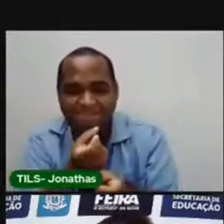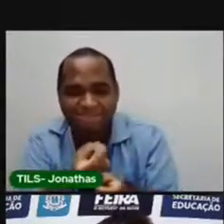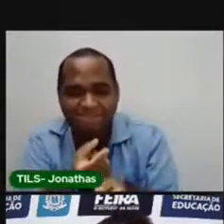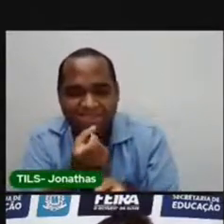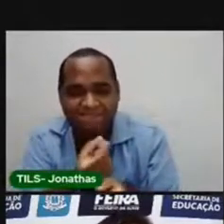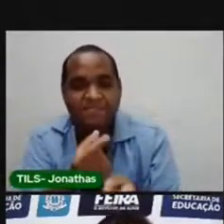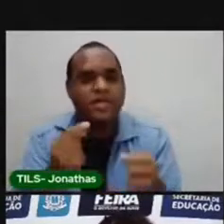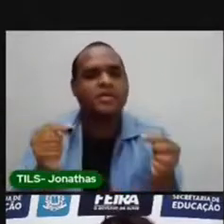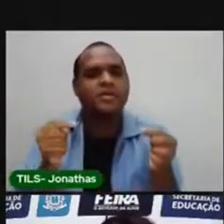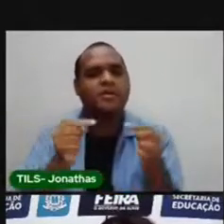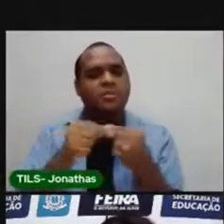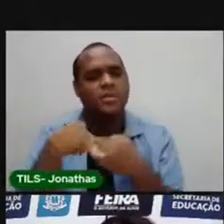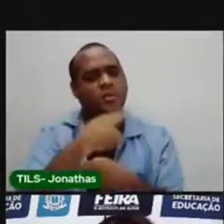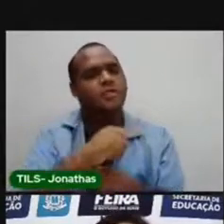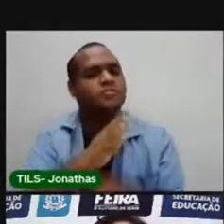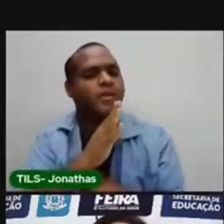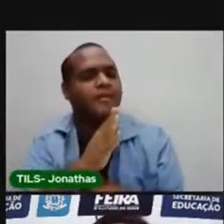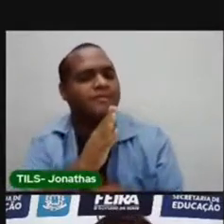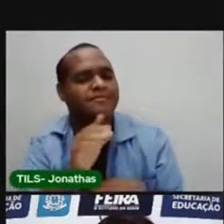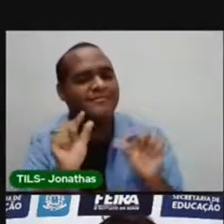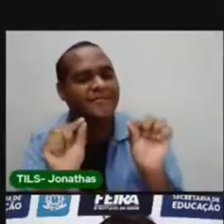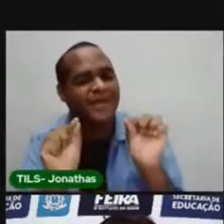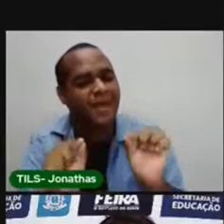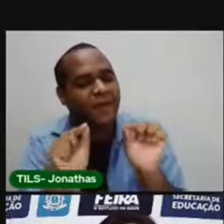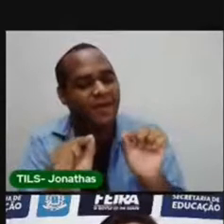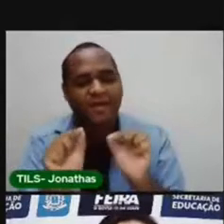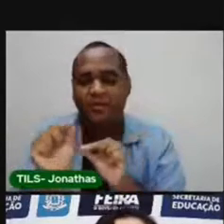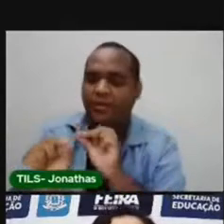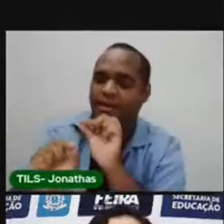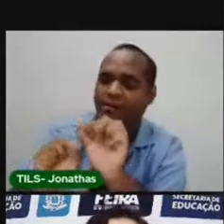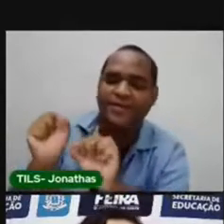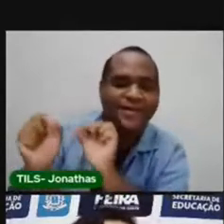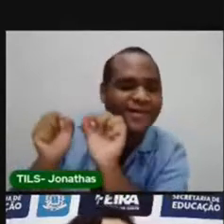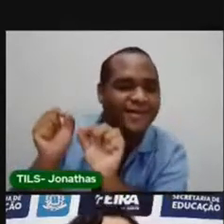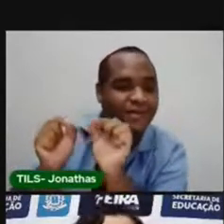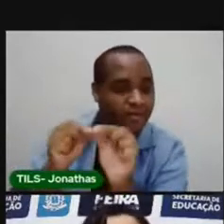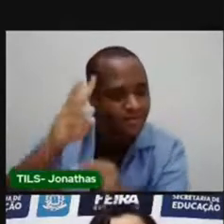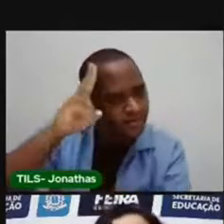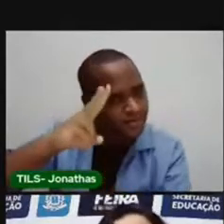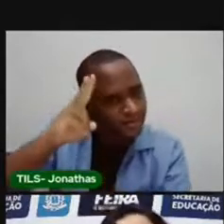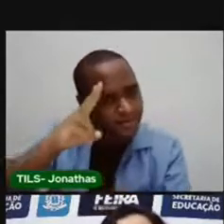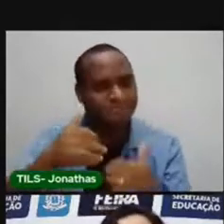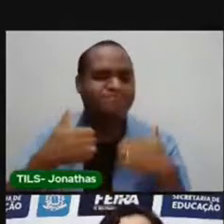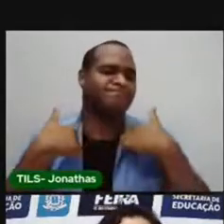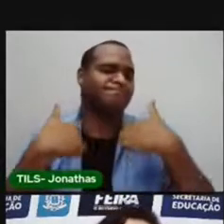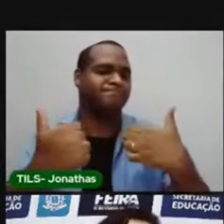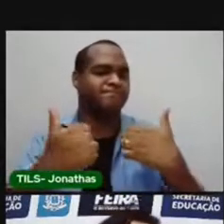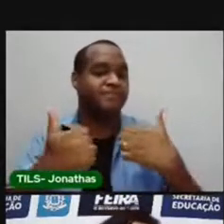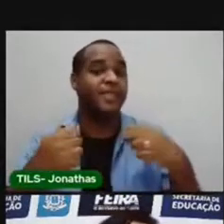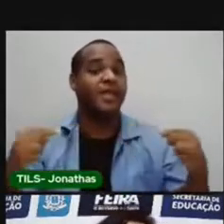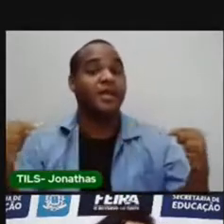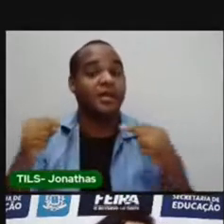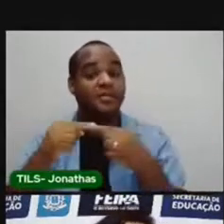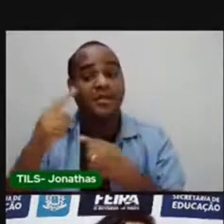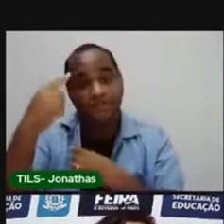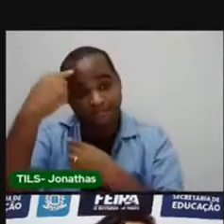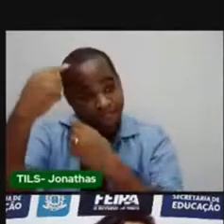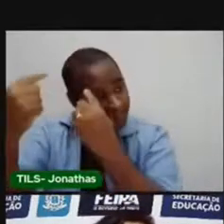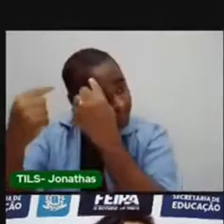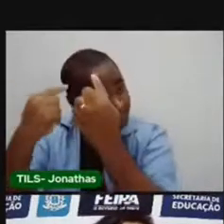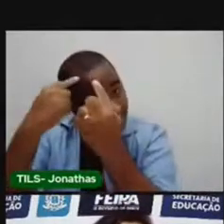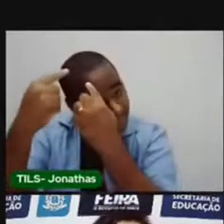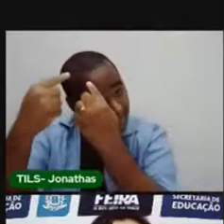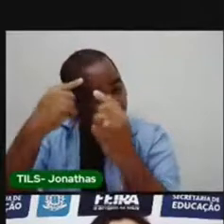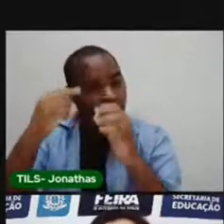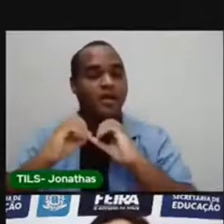O que é? Lembra disso? Muito bem. É dessa forma que as adivinhas